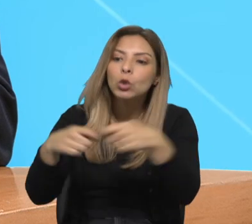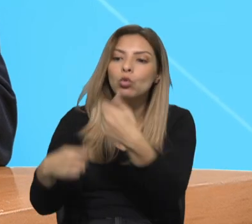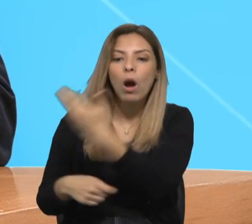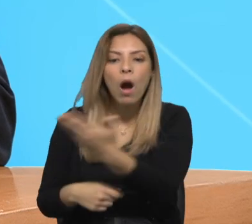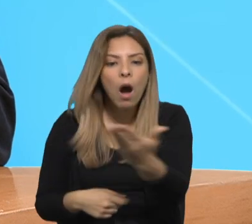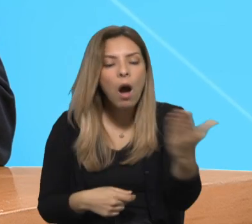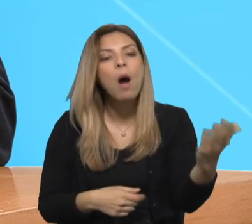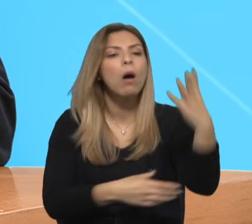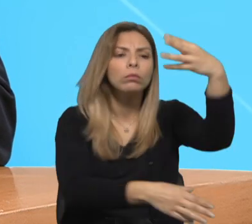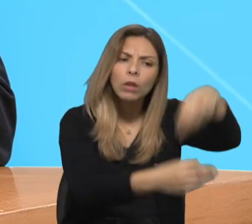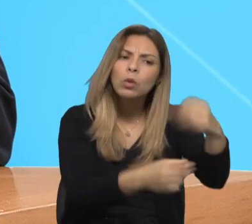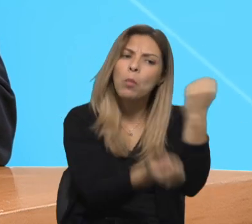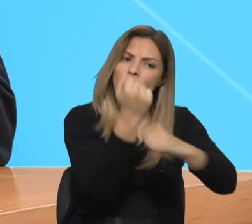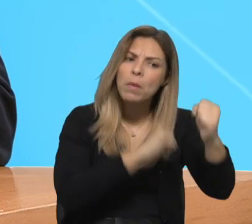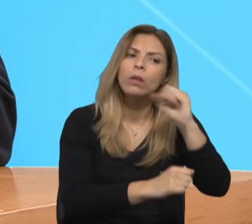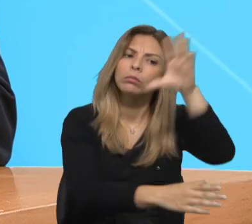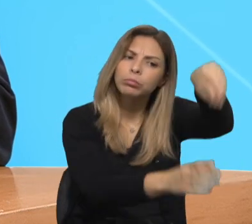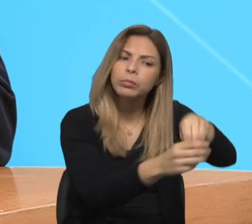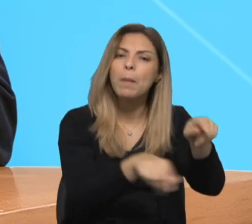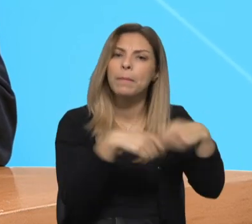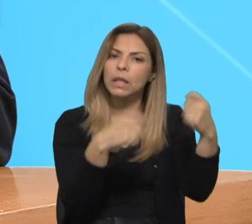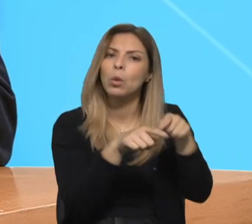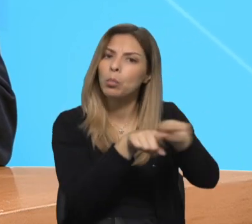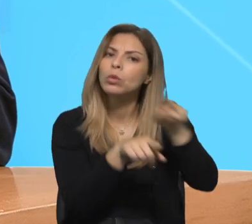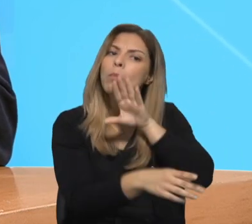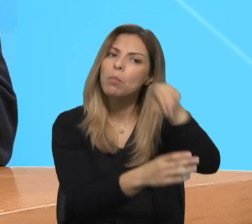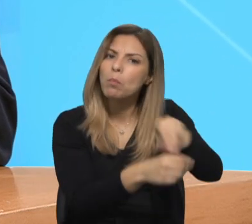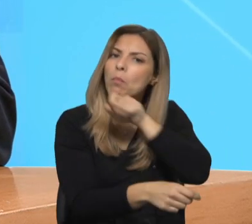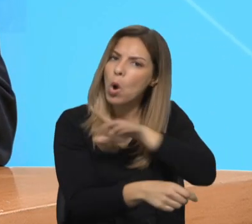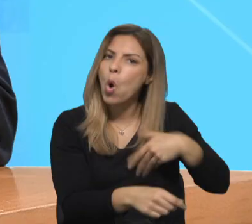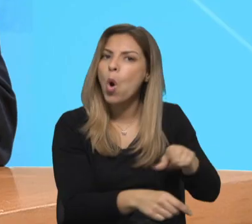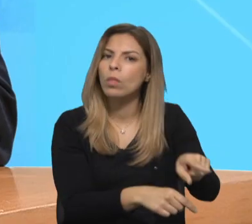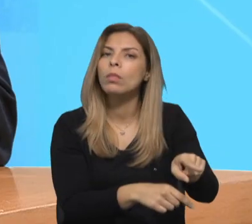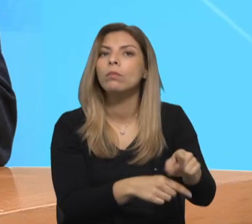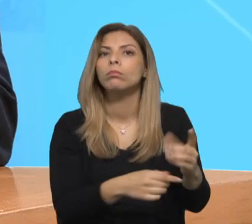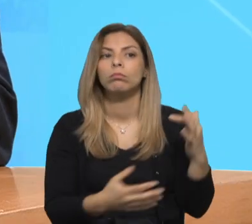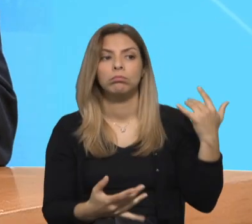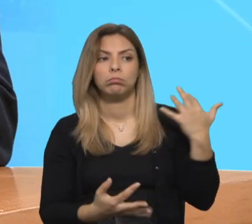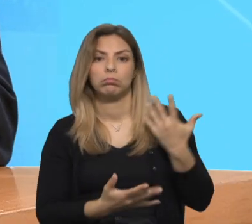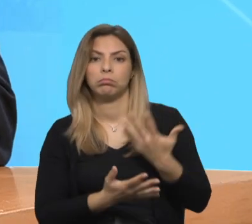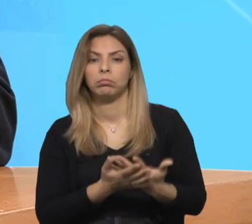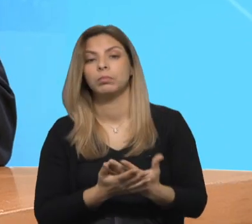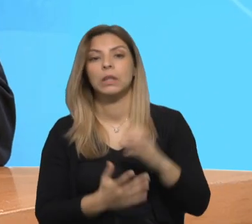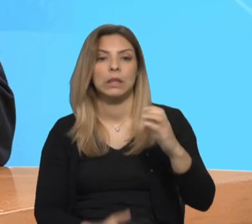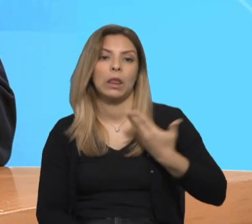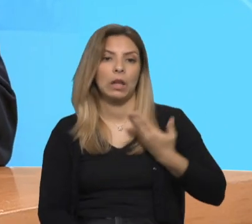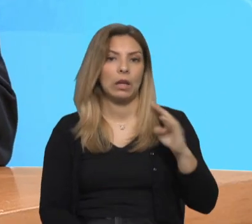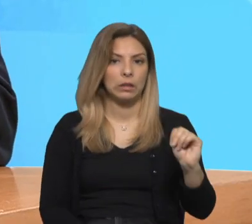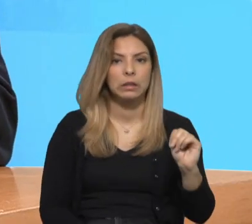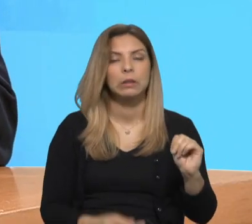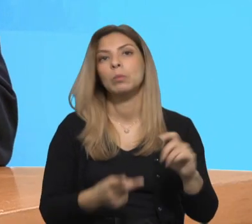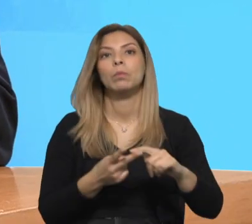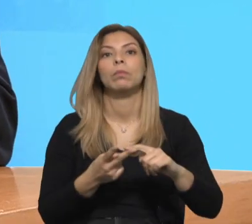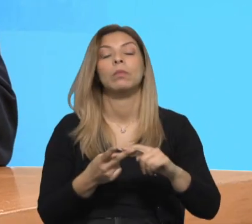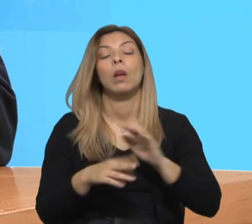no movimento e pertencer aos partidos políticos. E verificamos que desde o CDS, que era o partido mais à